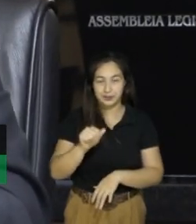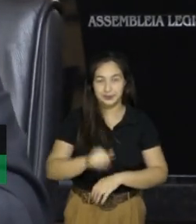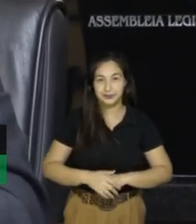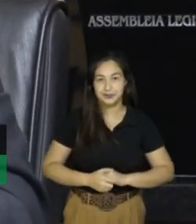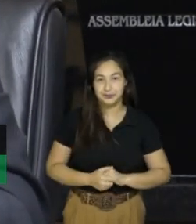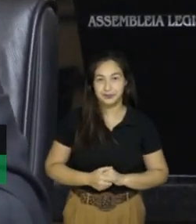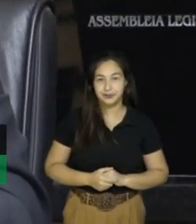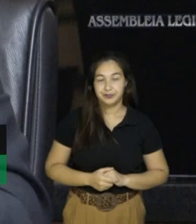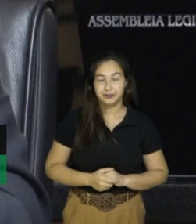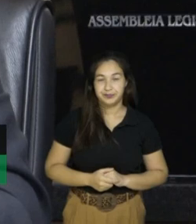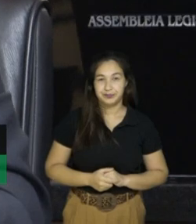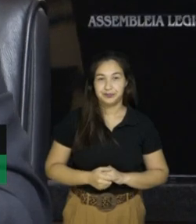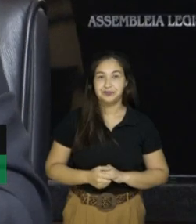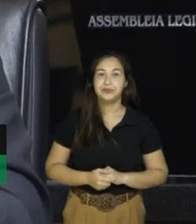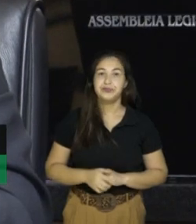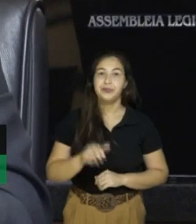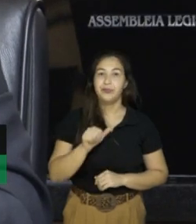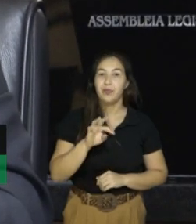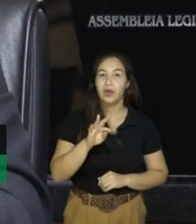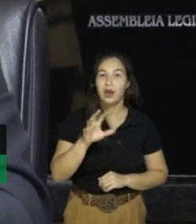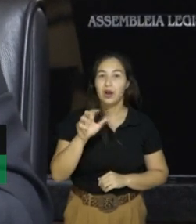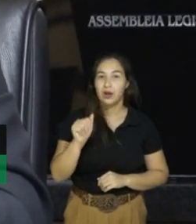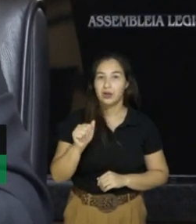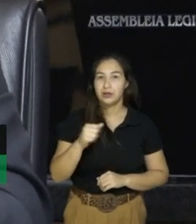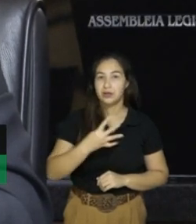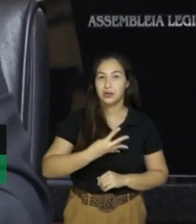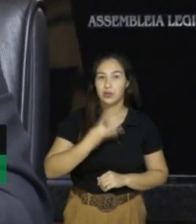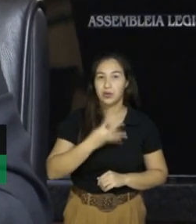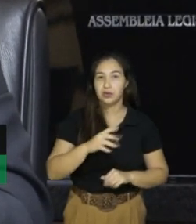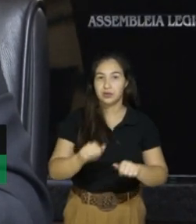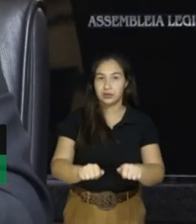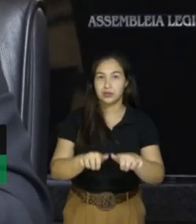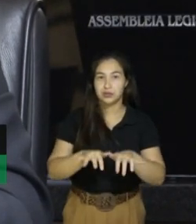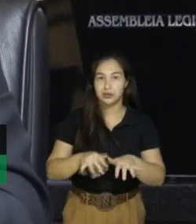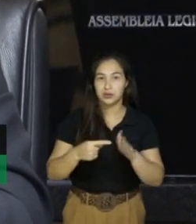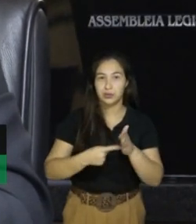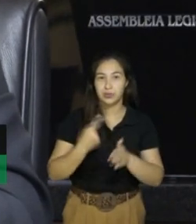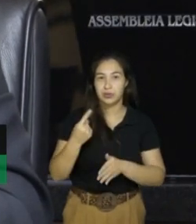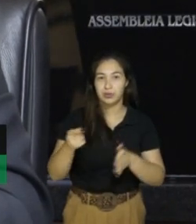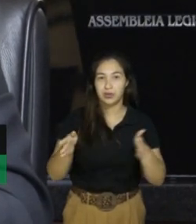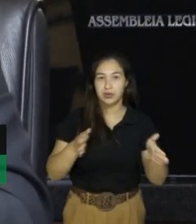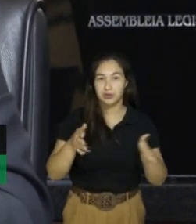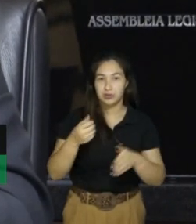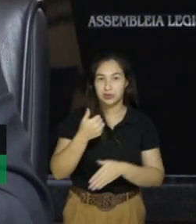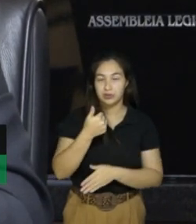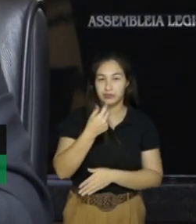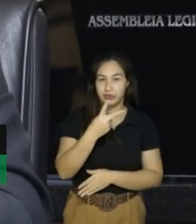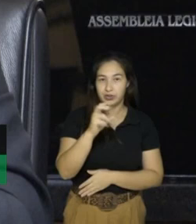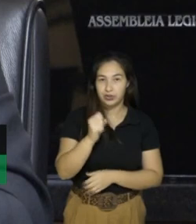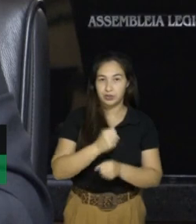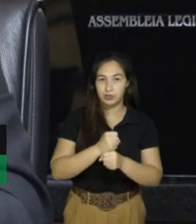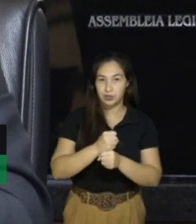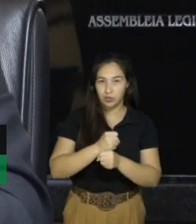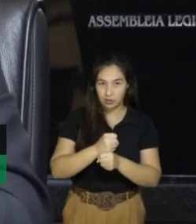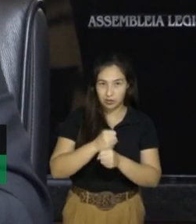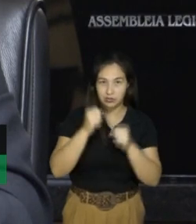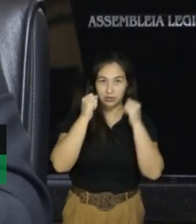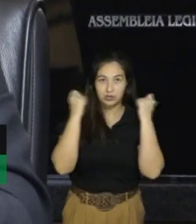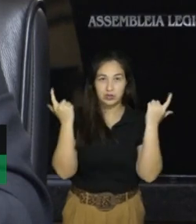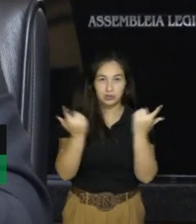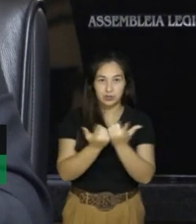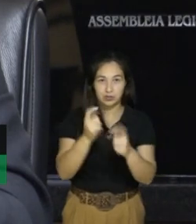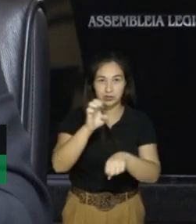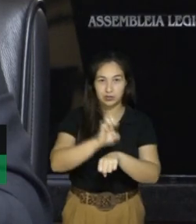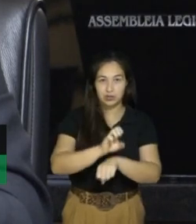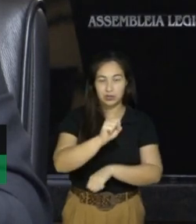ata da quarta sessão extraordinária da primeira sessão Legislativa da vigésima legislatura da Assembleia Legislativa do